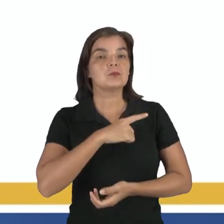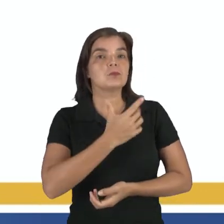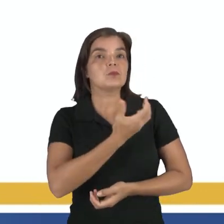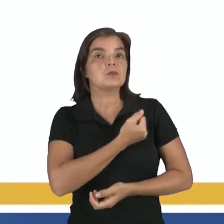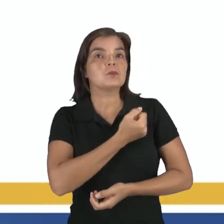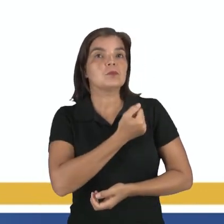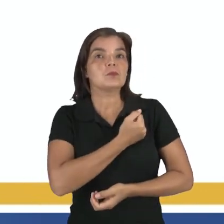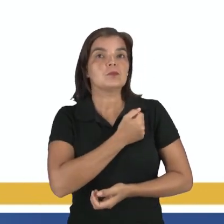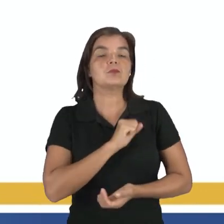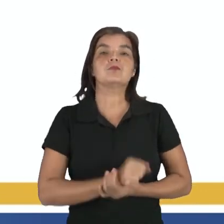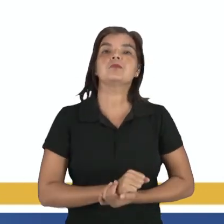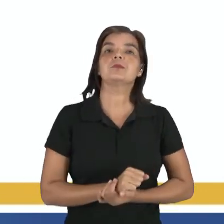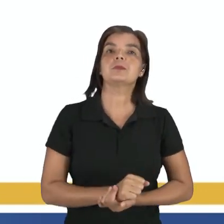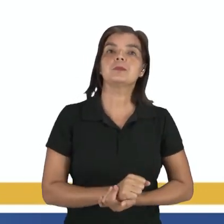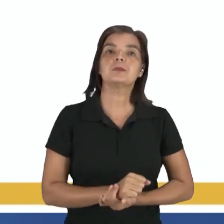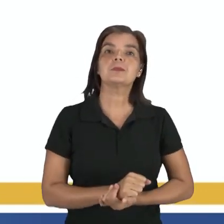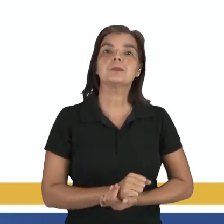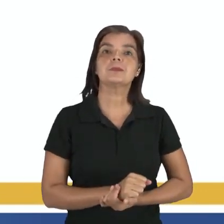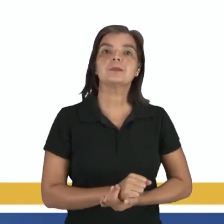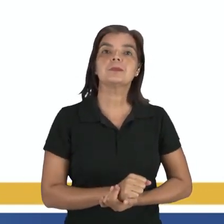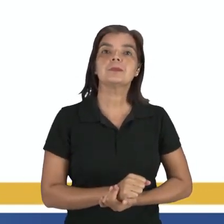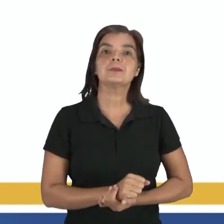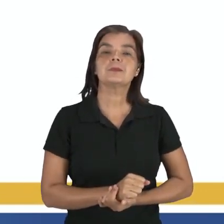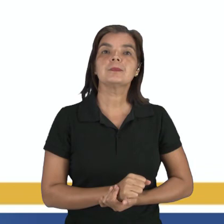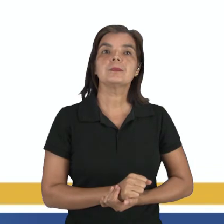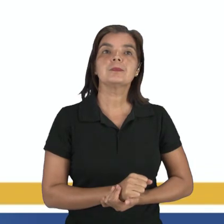aí destinado.